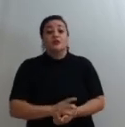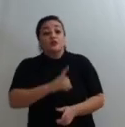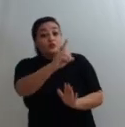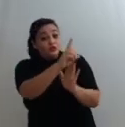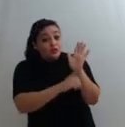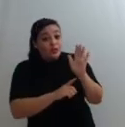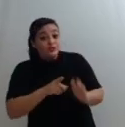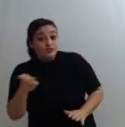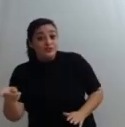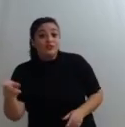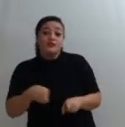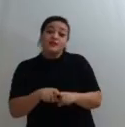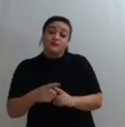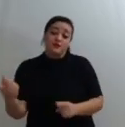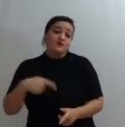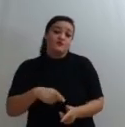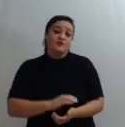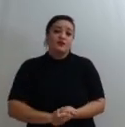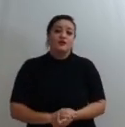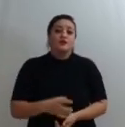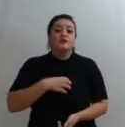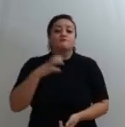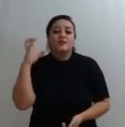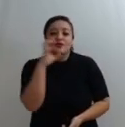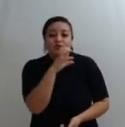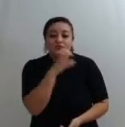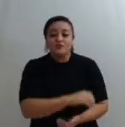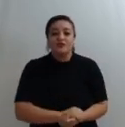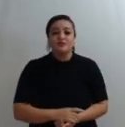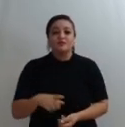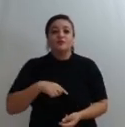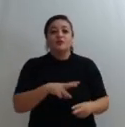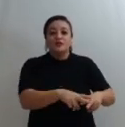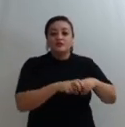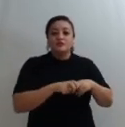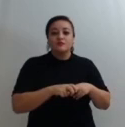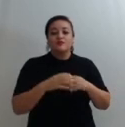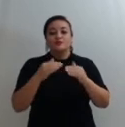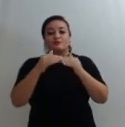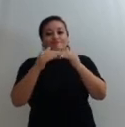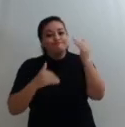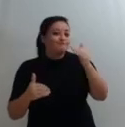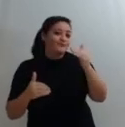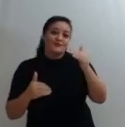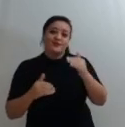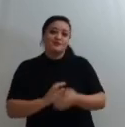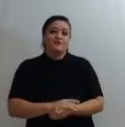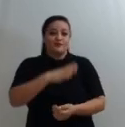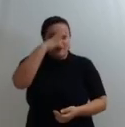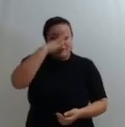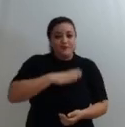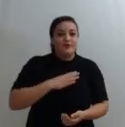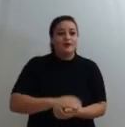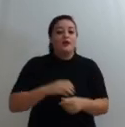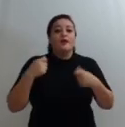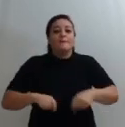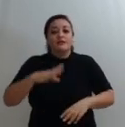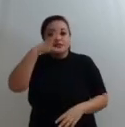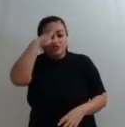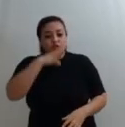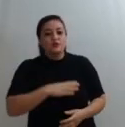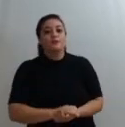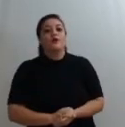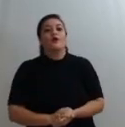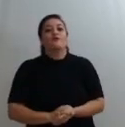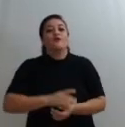seu escopo, natureza urgente, por essa razão, não comporta dilação probatória e exige prova pré-constituída das alegações,